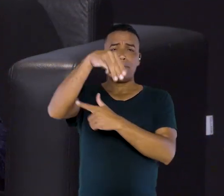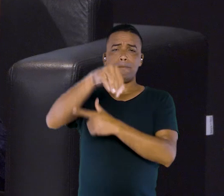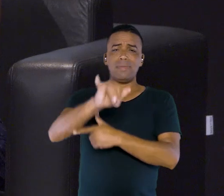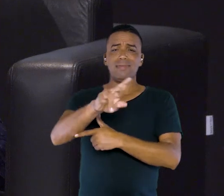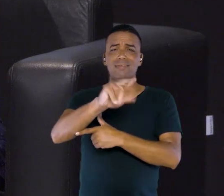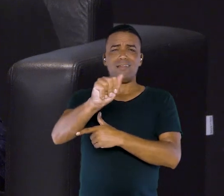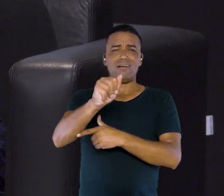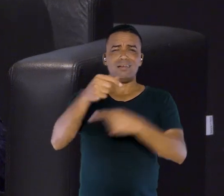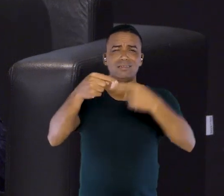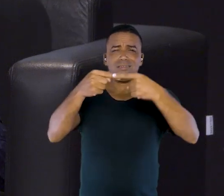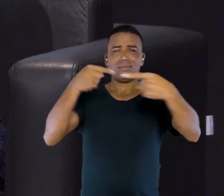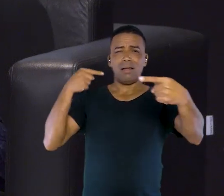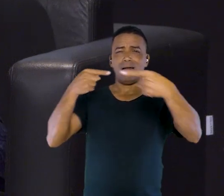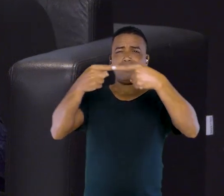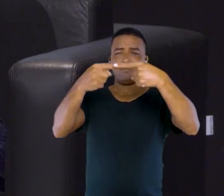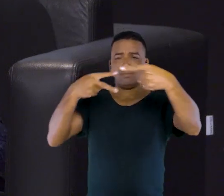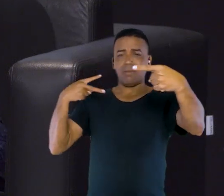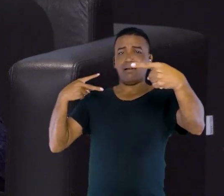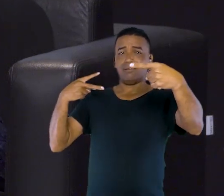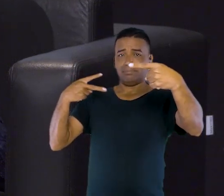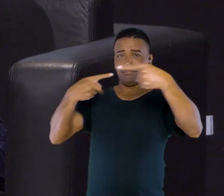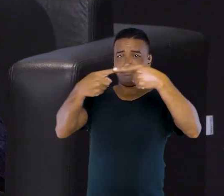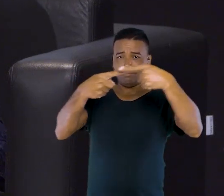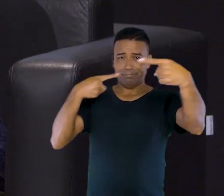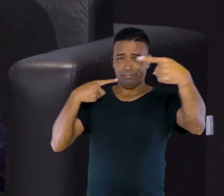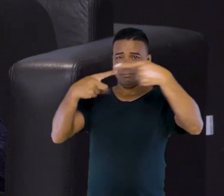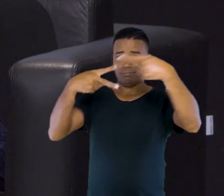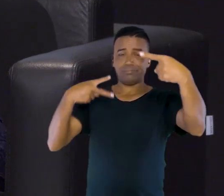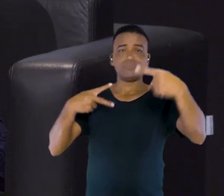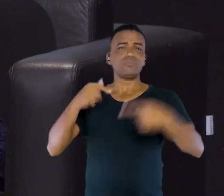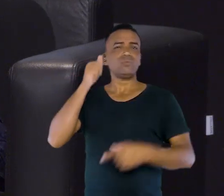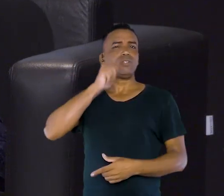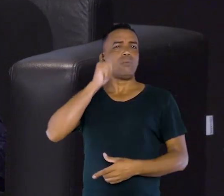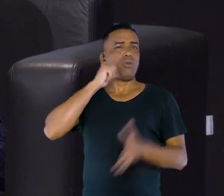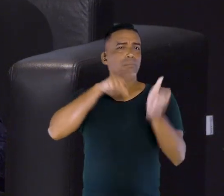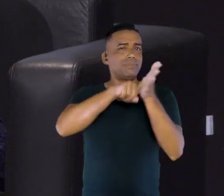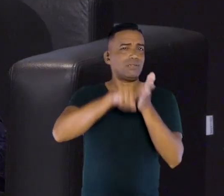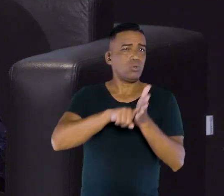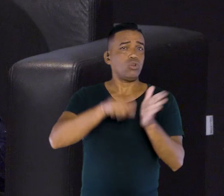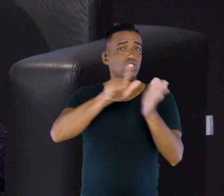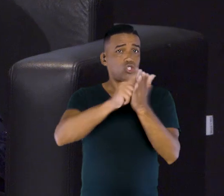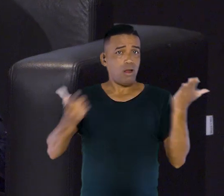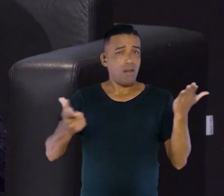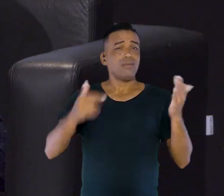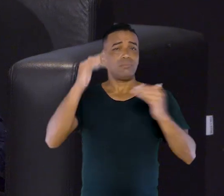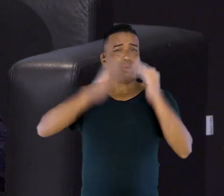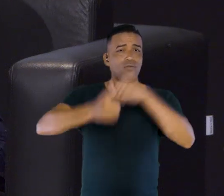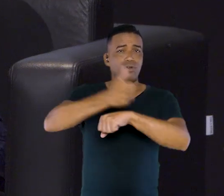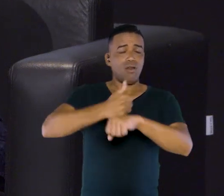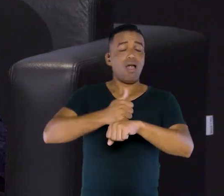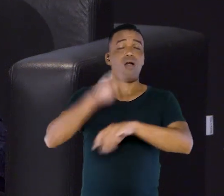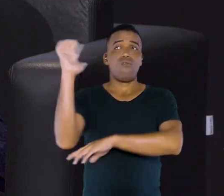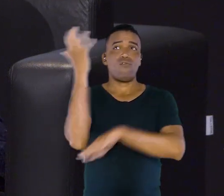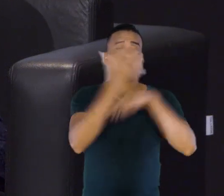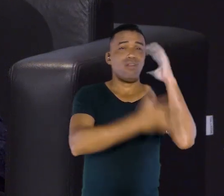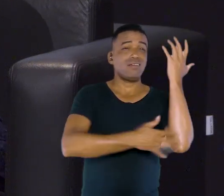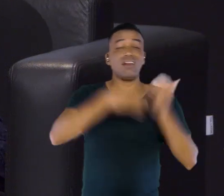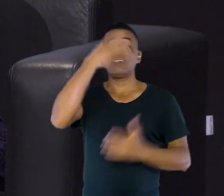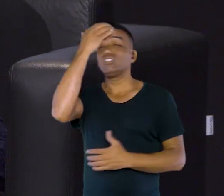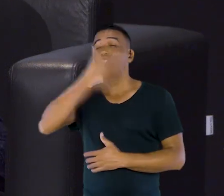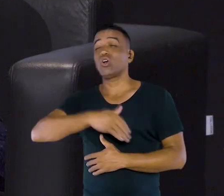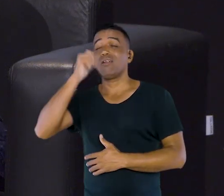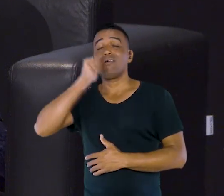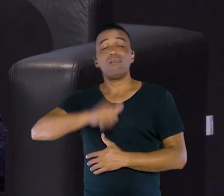semanas atrás, e eu vi uma pescadora que é jornalista da Floresta, e ela chorava